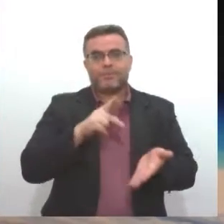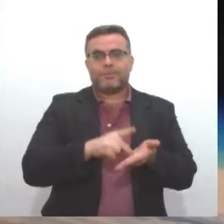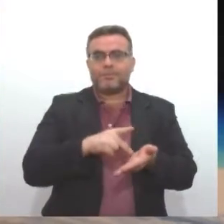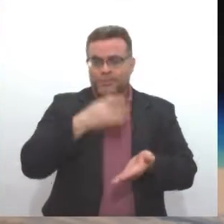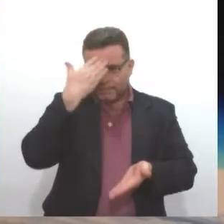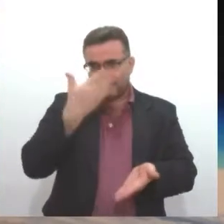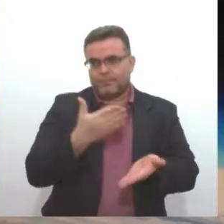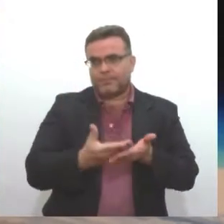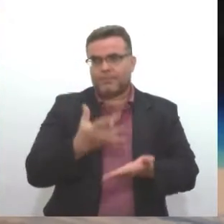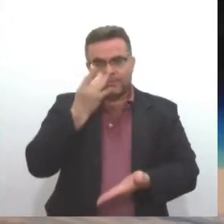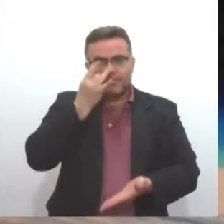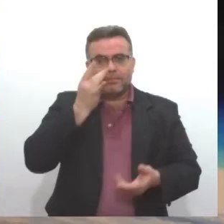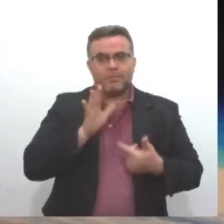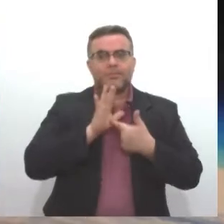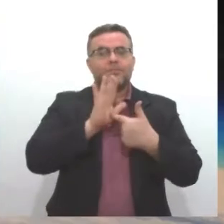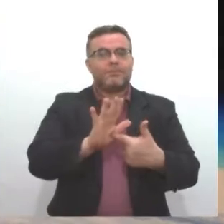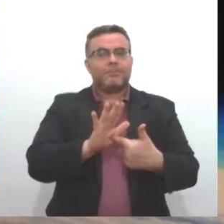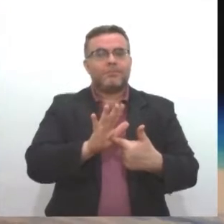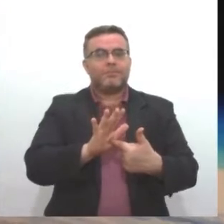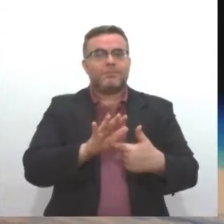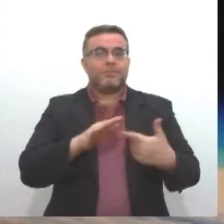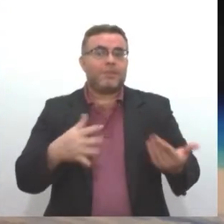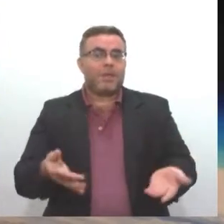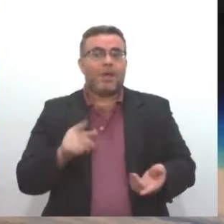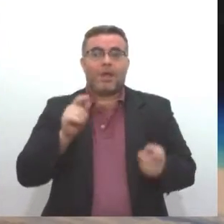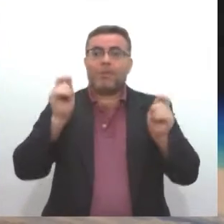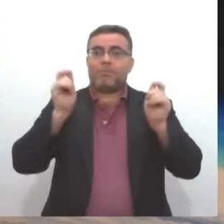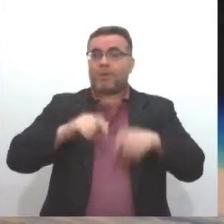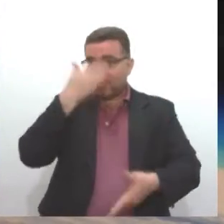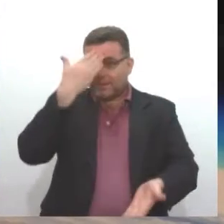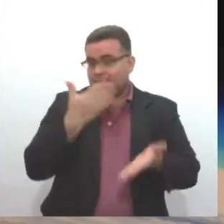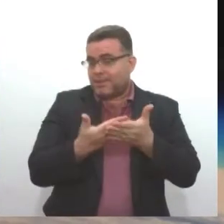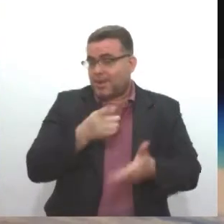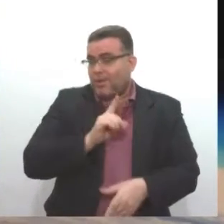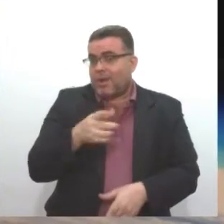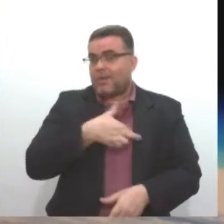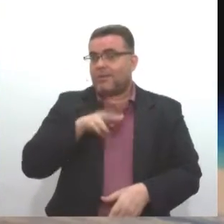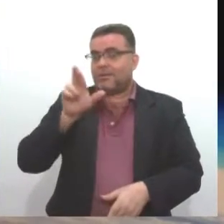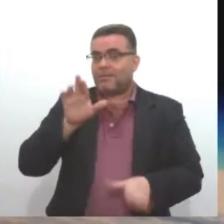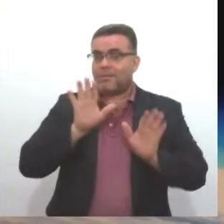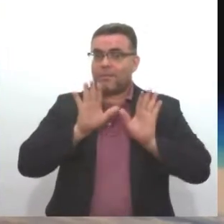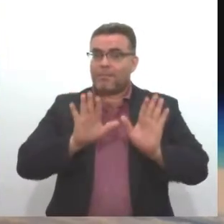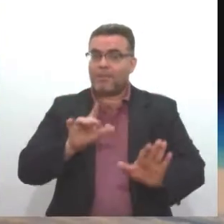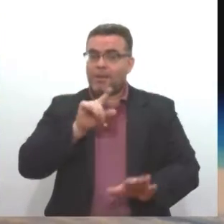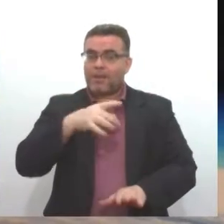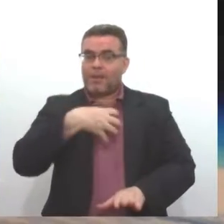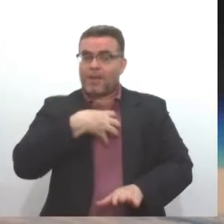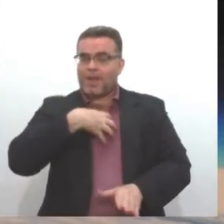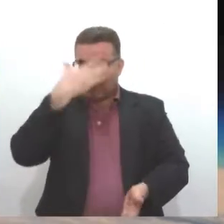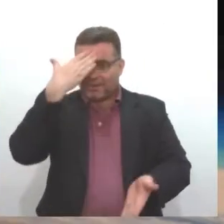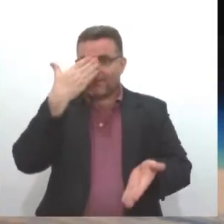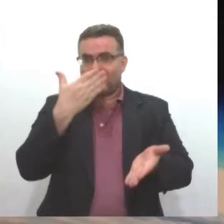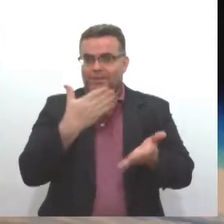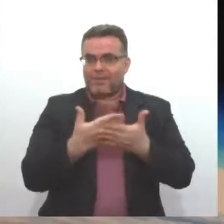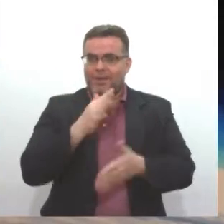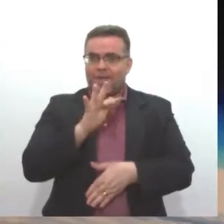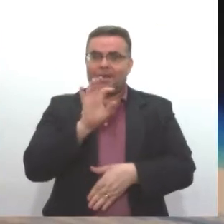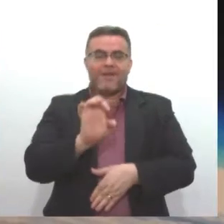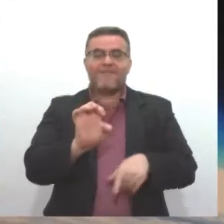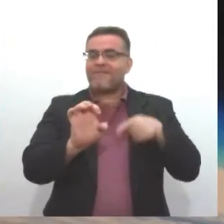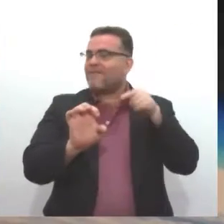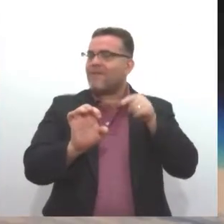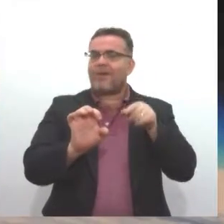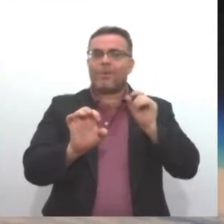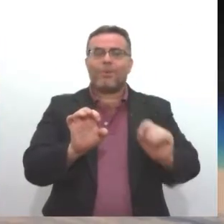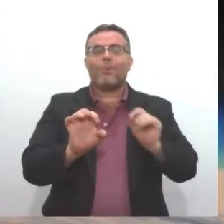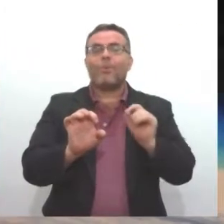presente. Por mais ateu que ele seja, por mais descrente que seja, ele tem fé, porque a fé é uma